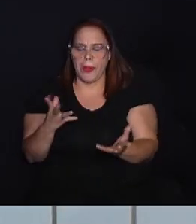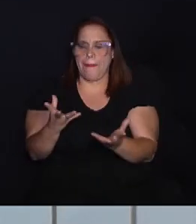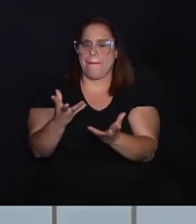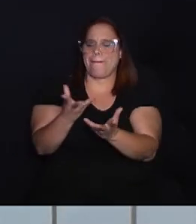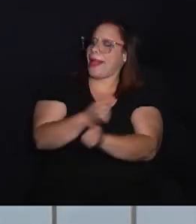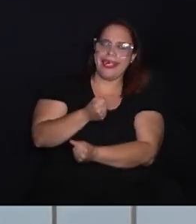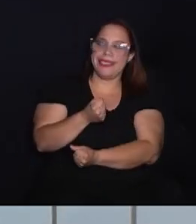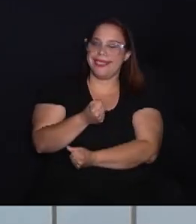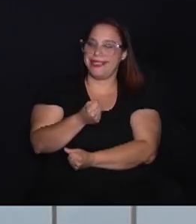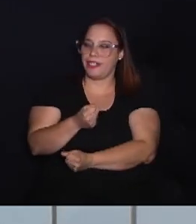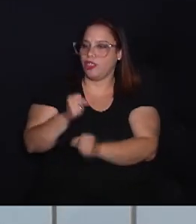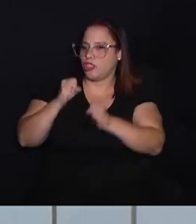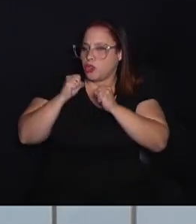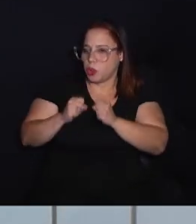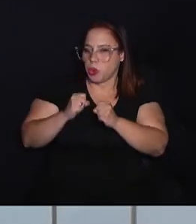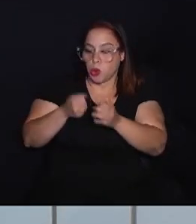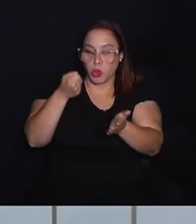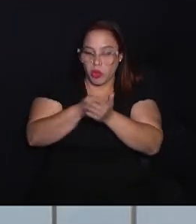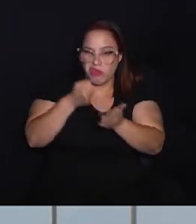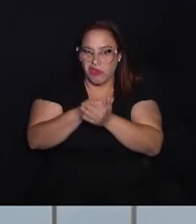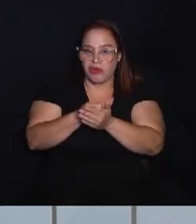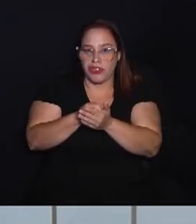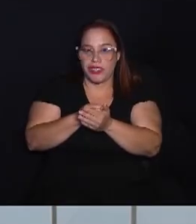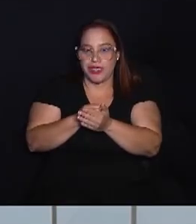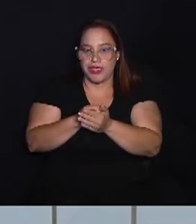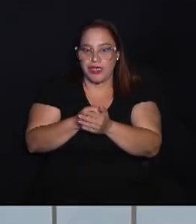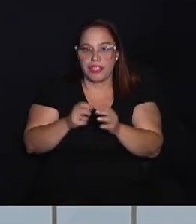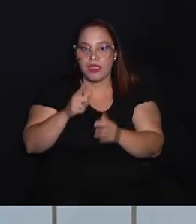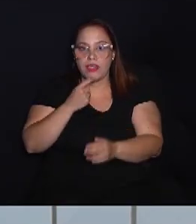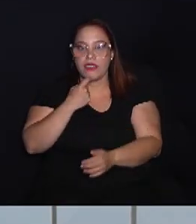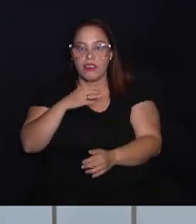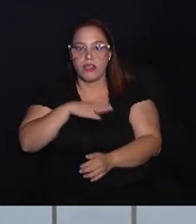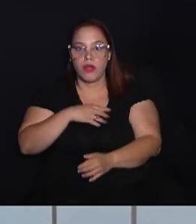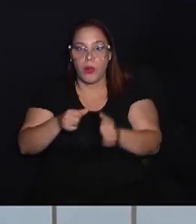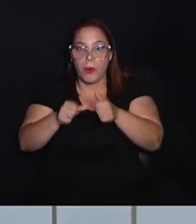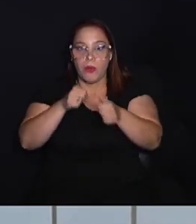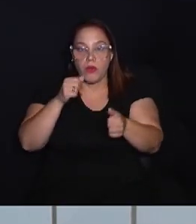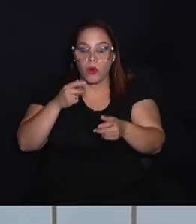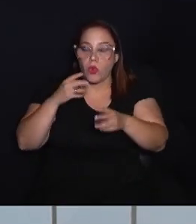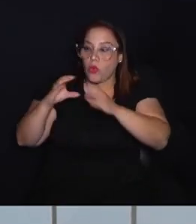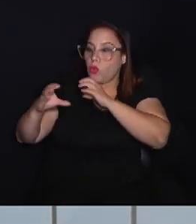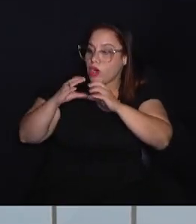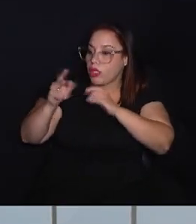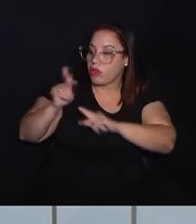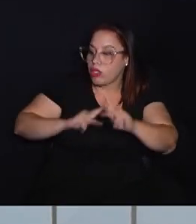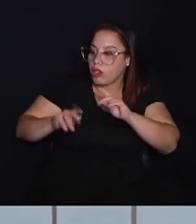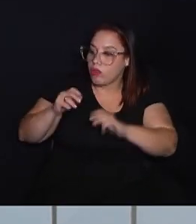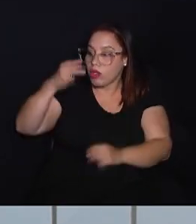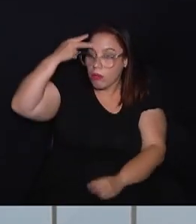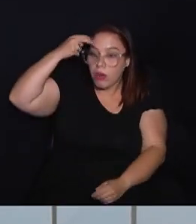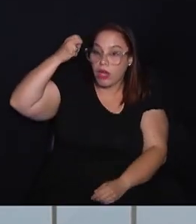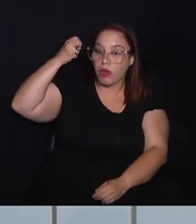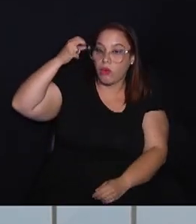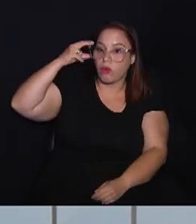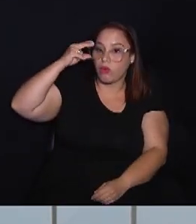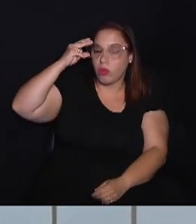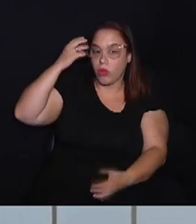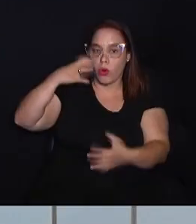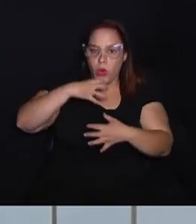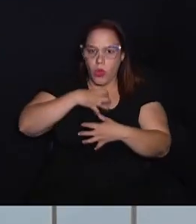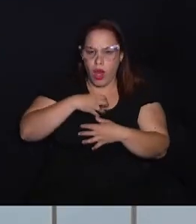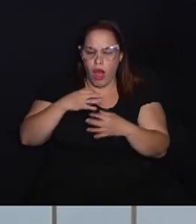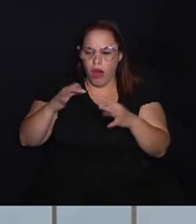grande tarefa última do Legislativo é a discussão e aprovação do orçamento para 2025, né?